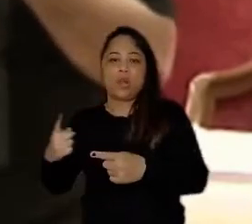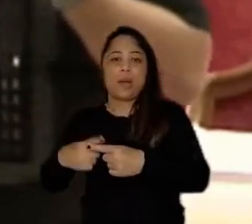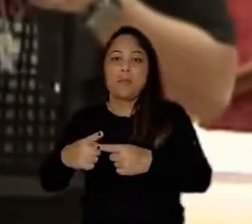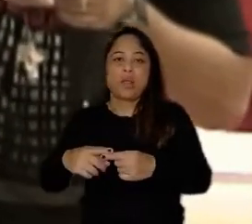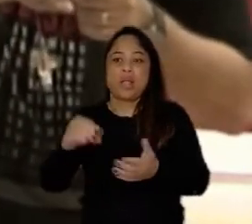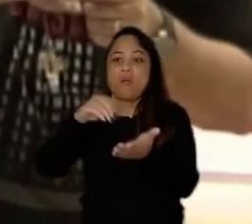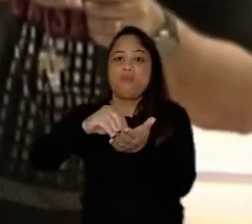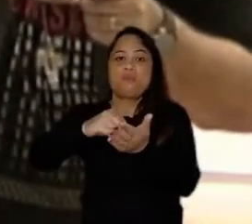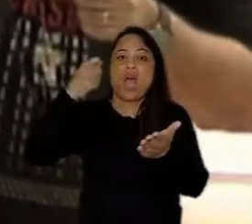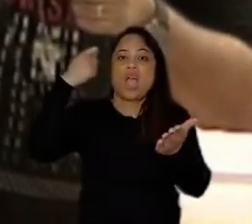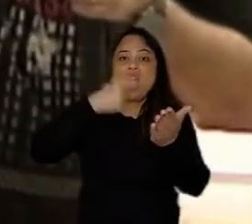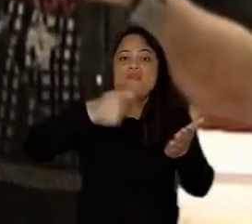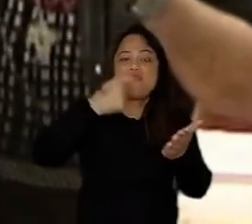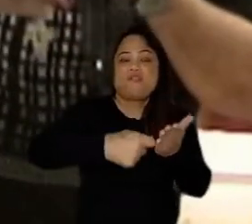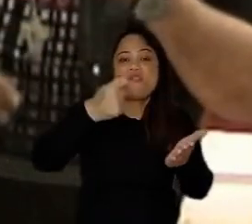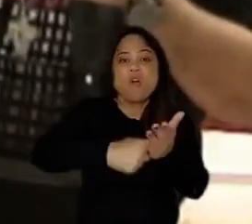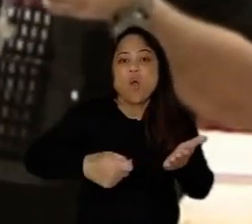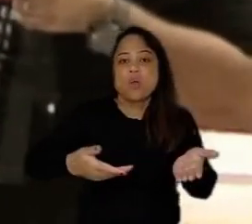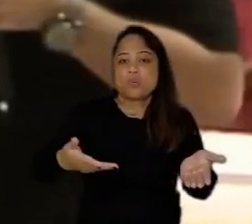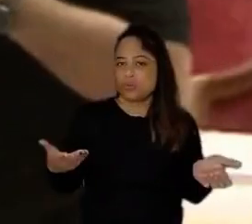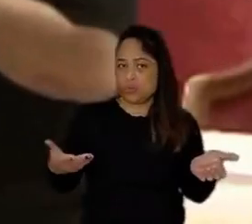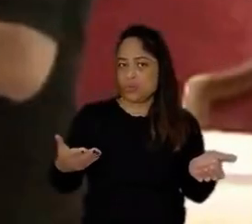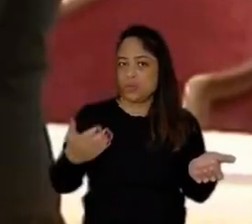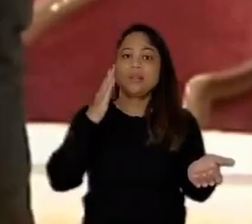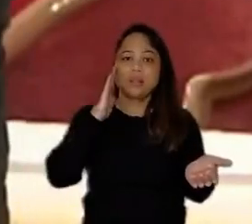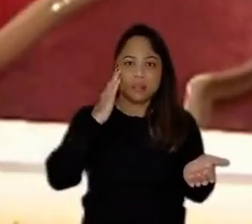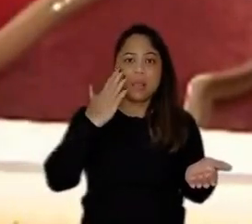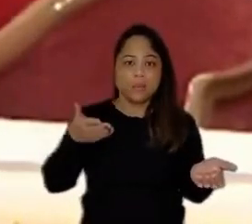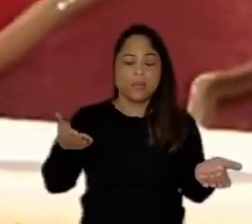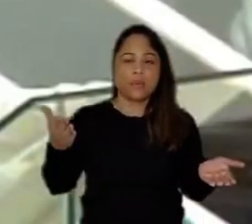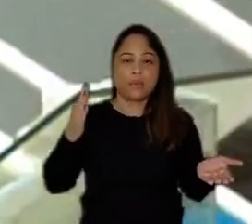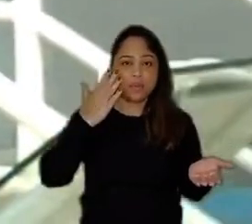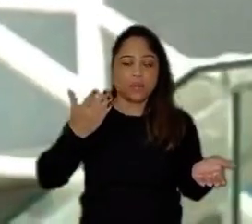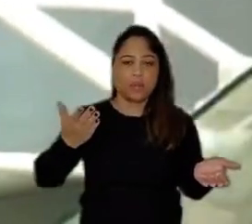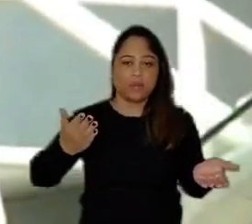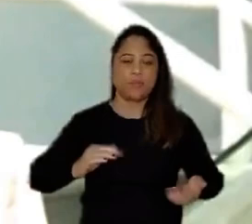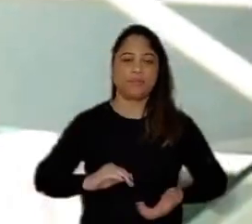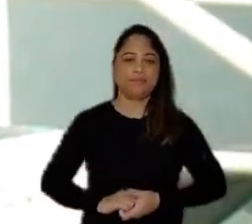A senhora está me entendendo? A senhora que é mais santa que eu?